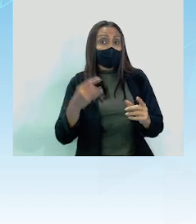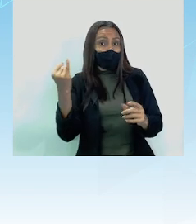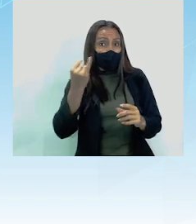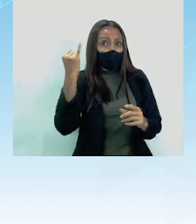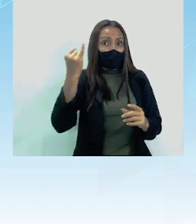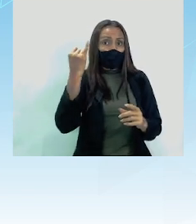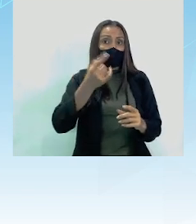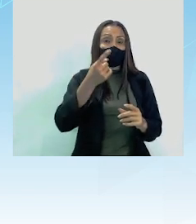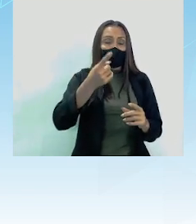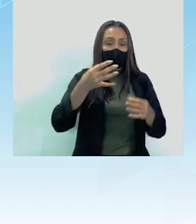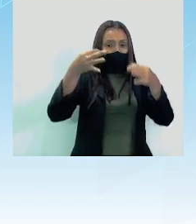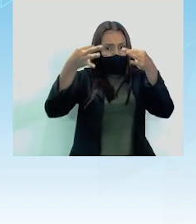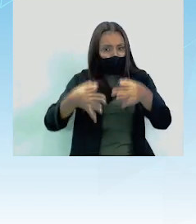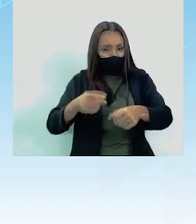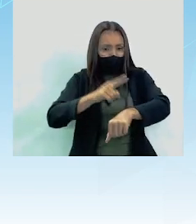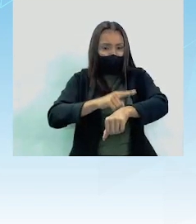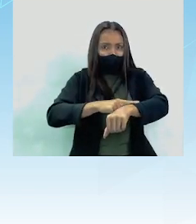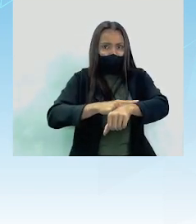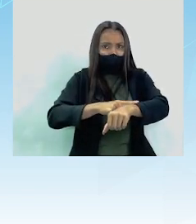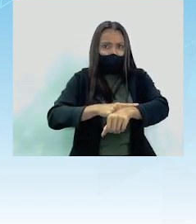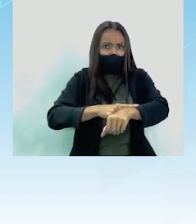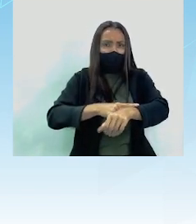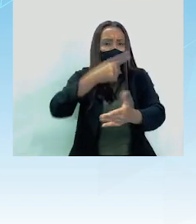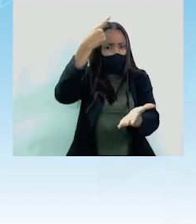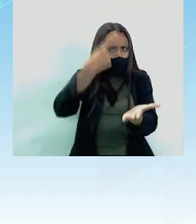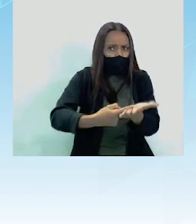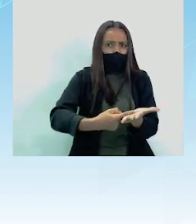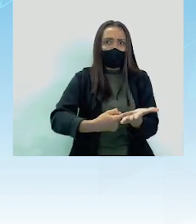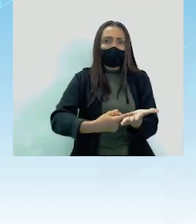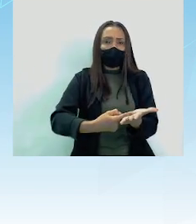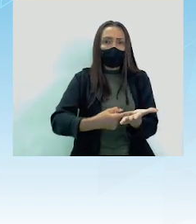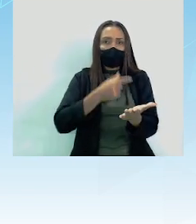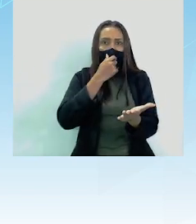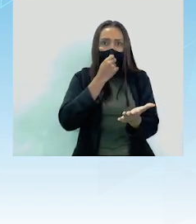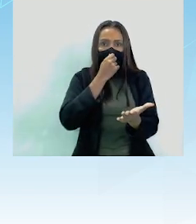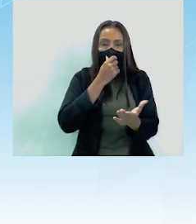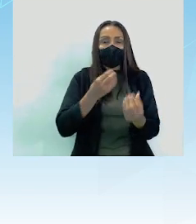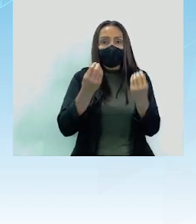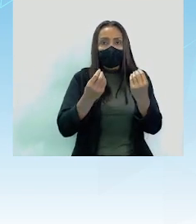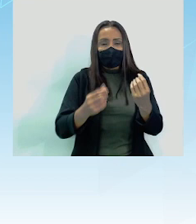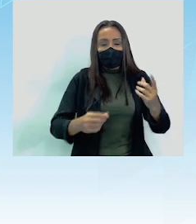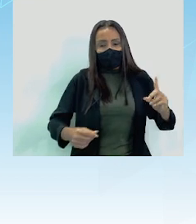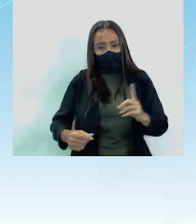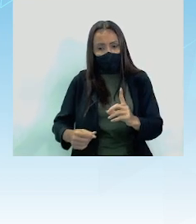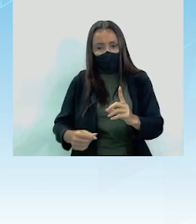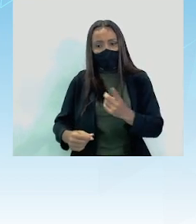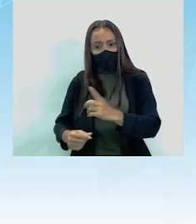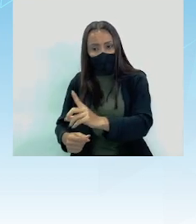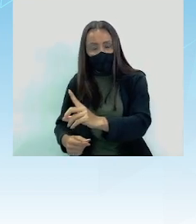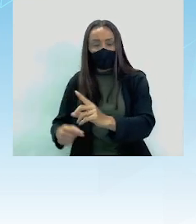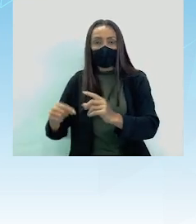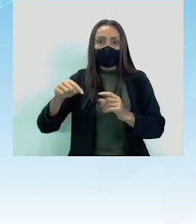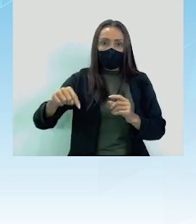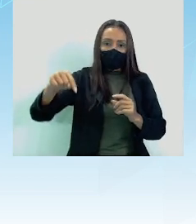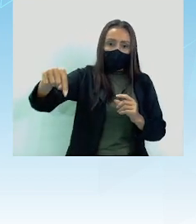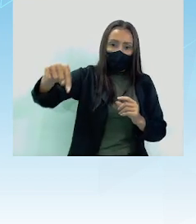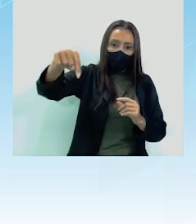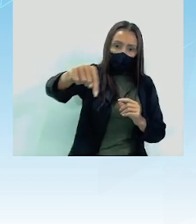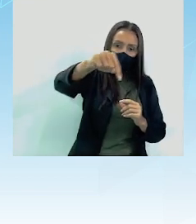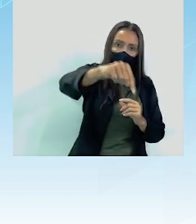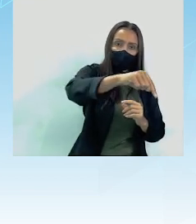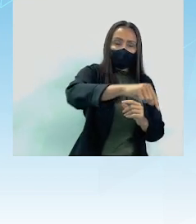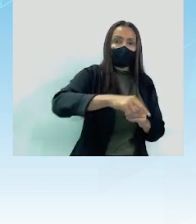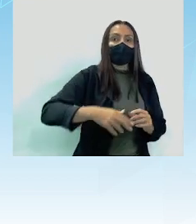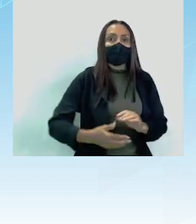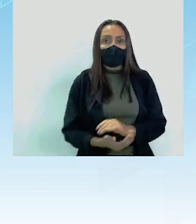chegar exatamente naquela hora certa. Por isso que chama de regularidade. Você tem que ser regular em cada ponto, né? Ou seja, mais de uma